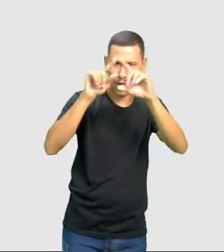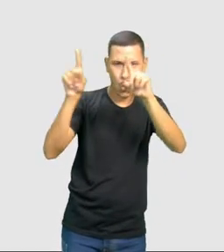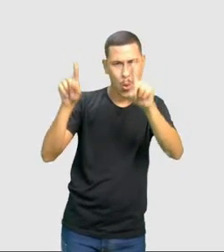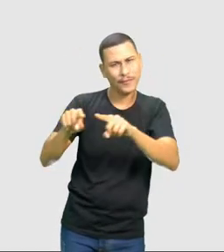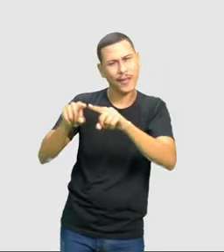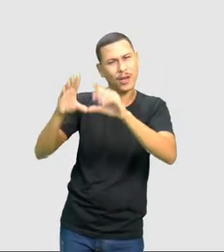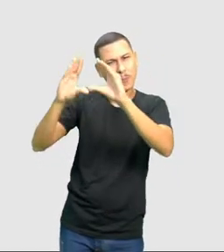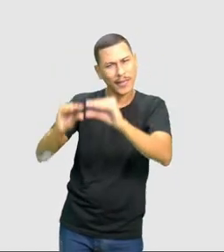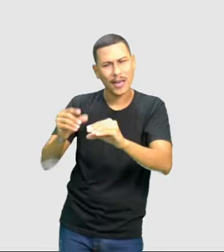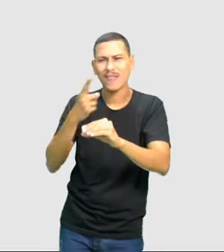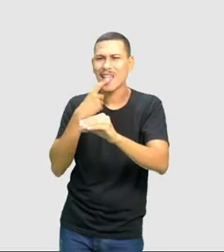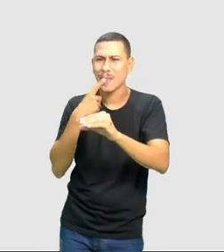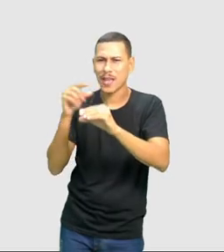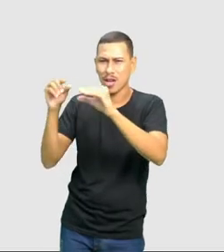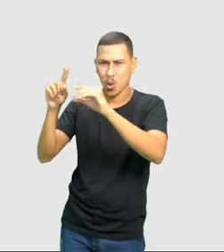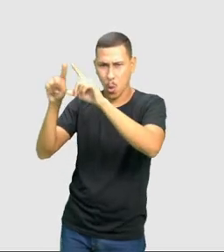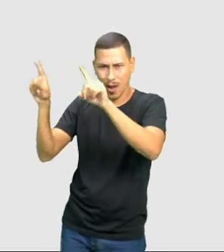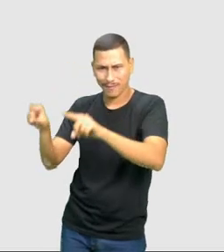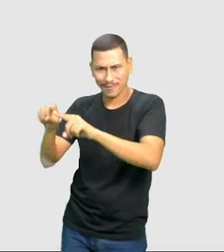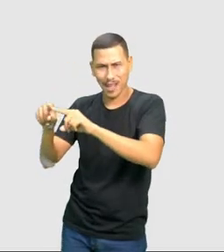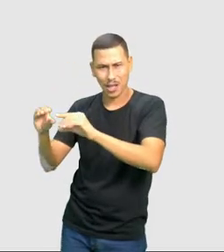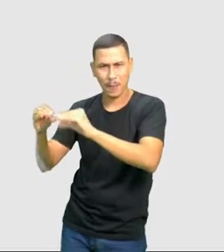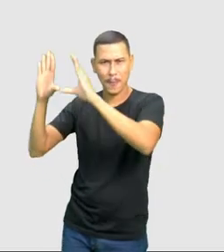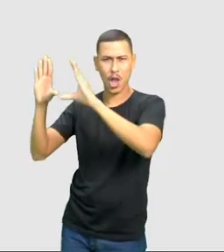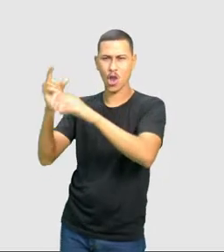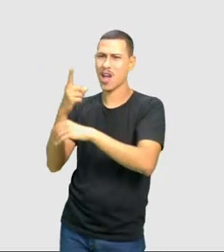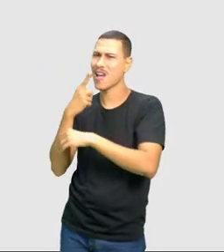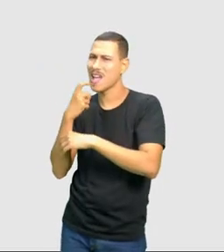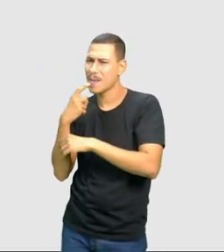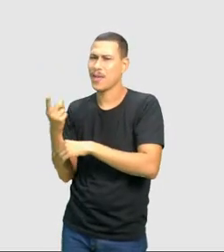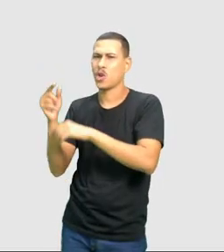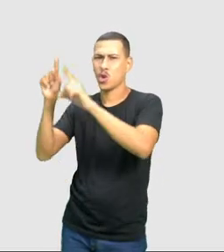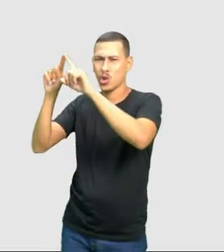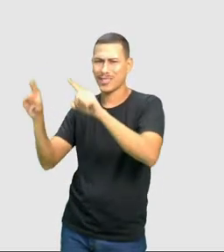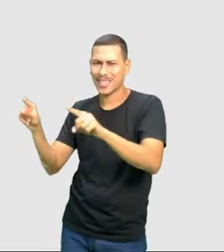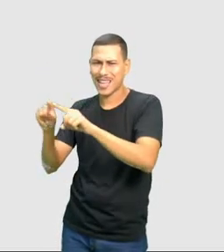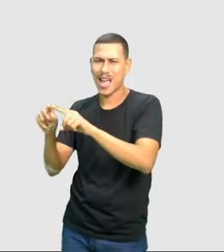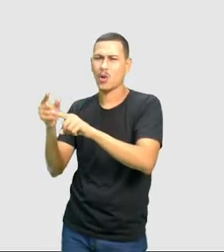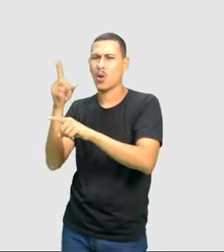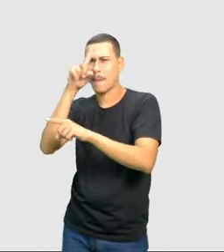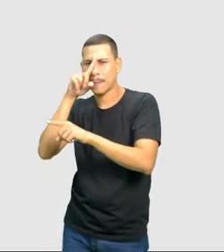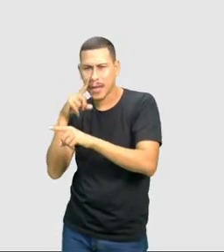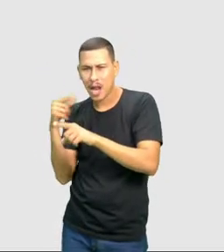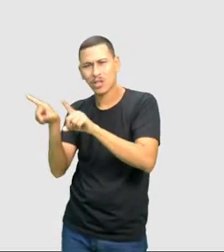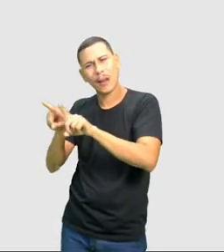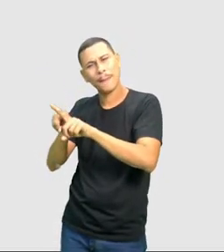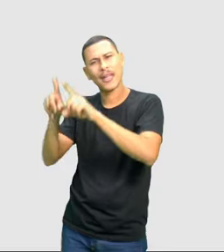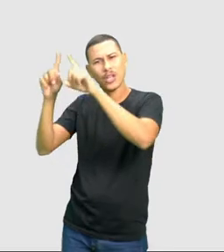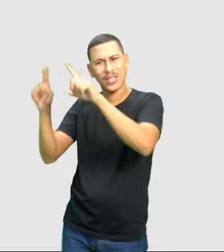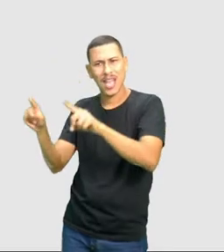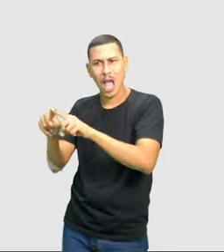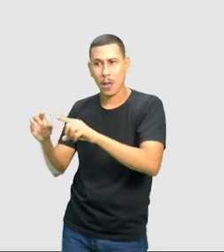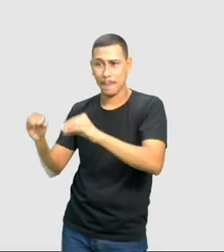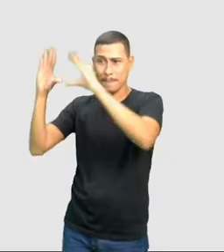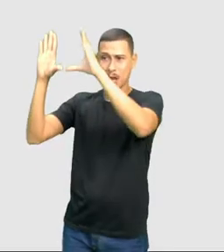vermelho, quadrado maior vermelho, o triângulo amarelo e o triângulo maior amarelo.